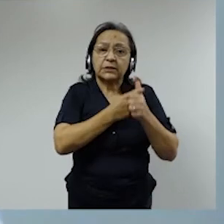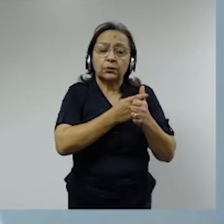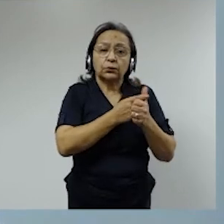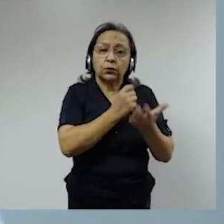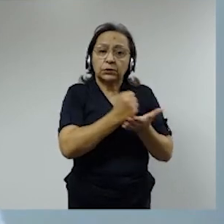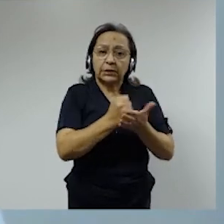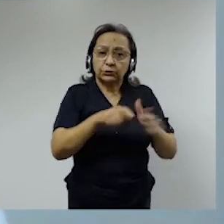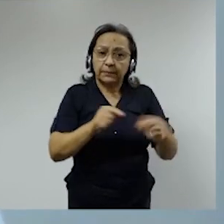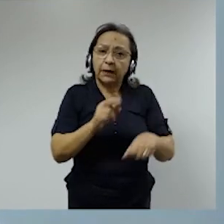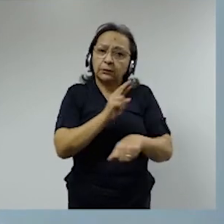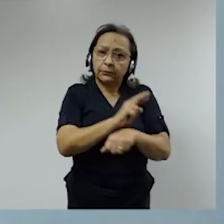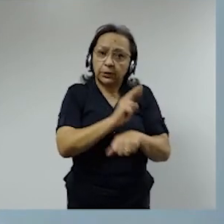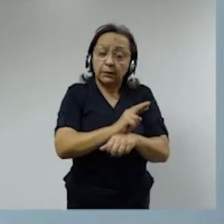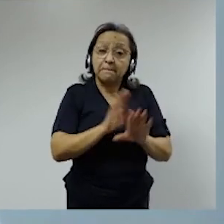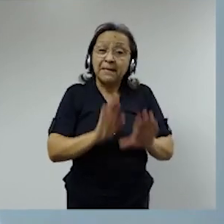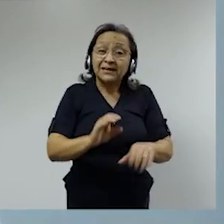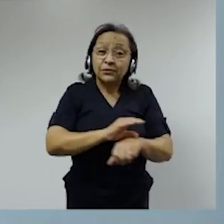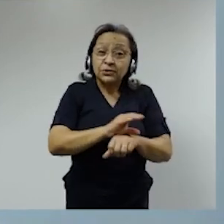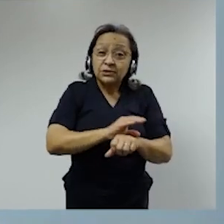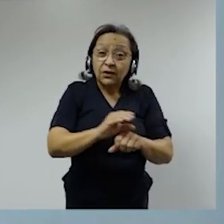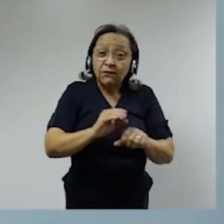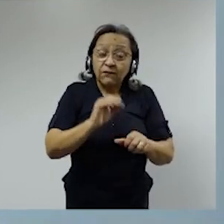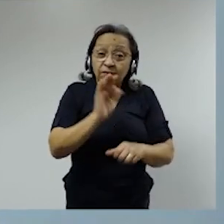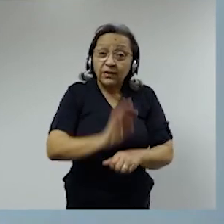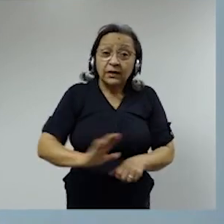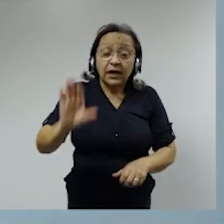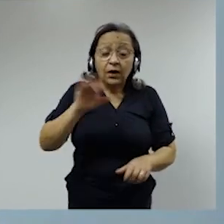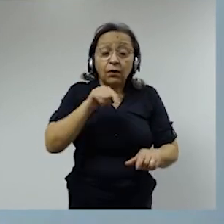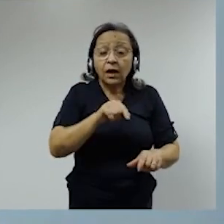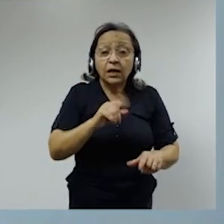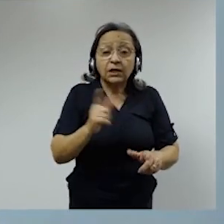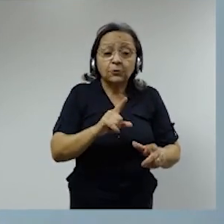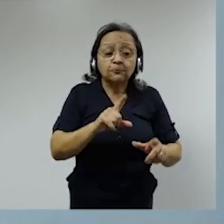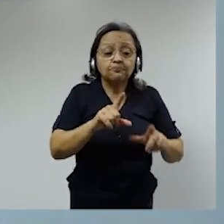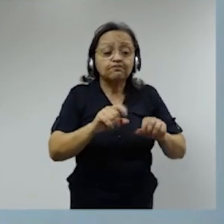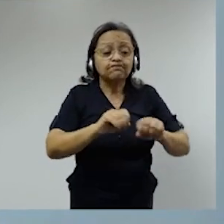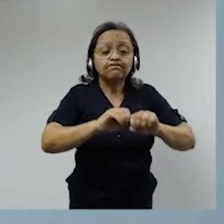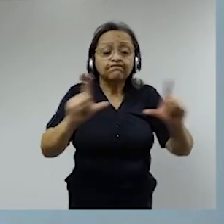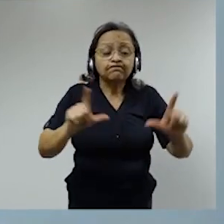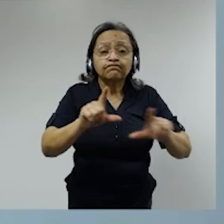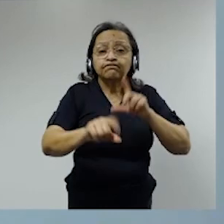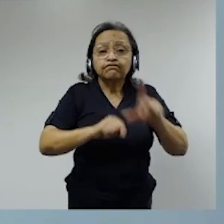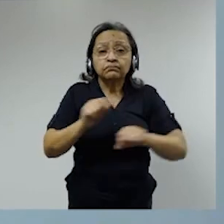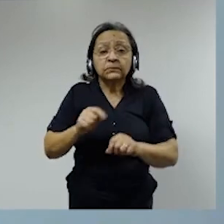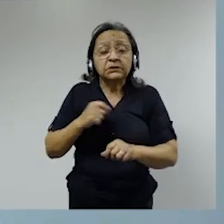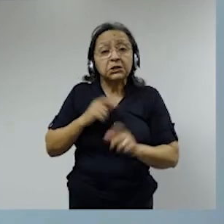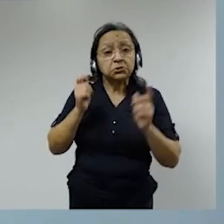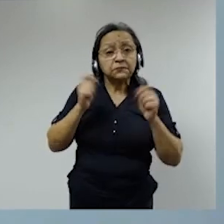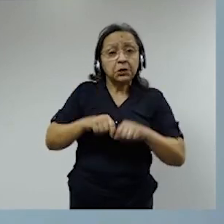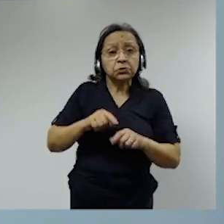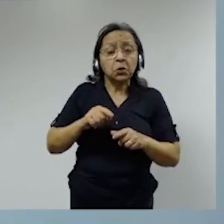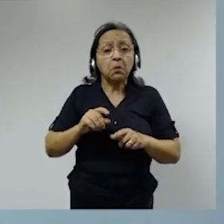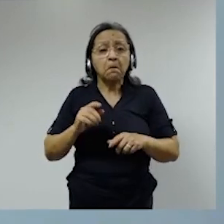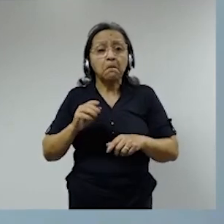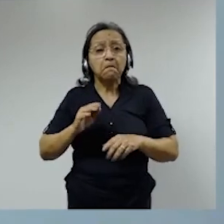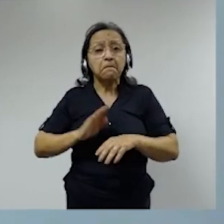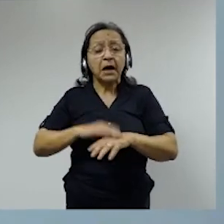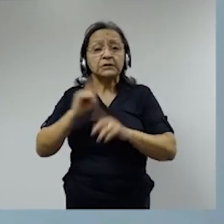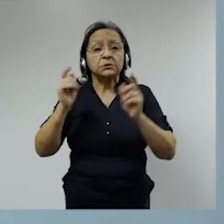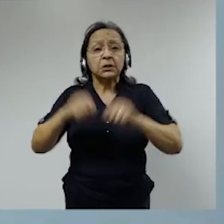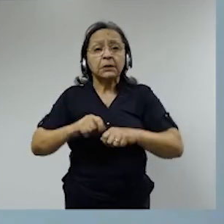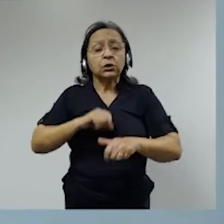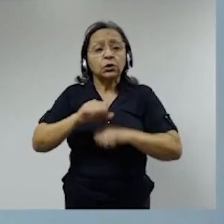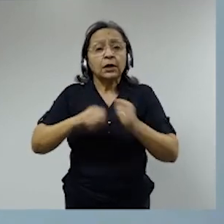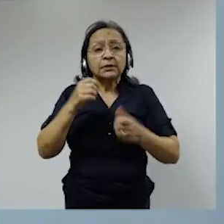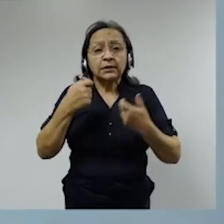contrato. O fato é que a Constituição Federal ela não distingue entre hipossuficiente e hipersuficiente para tornar necessário o